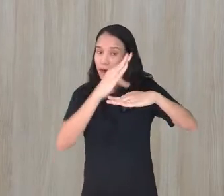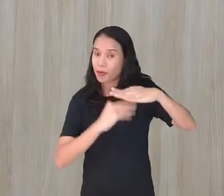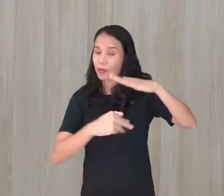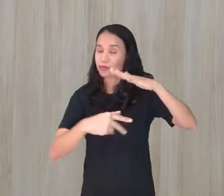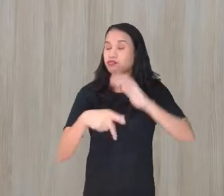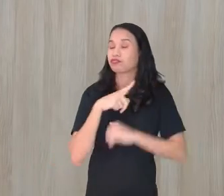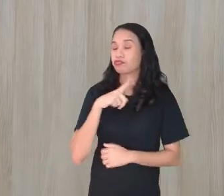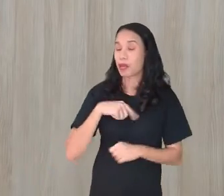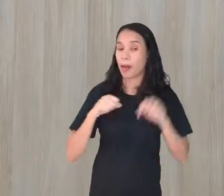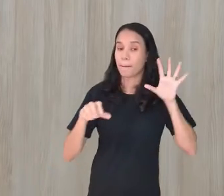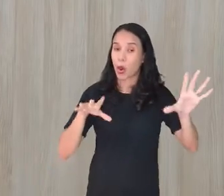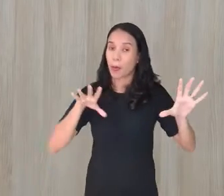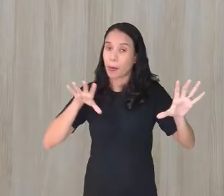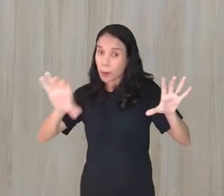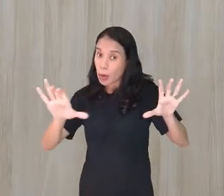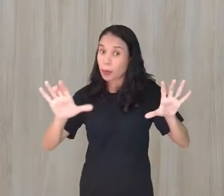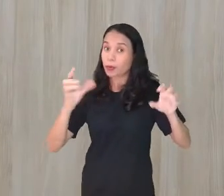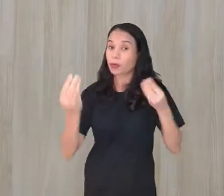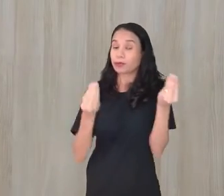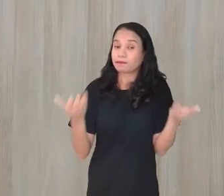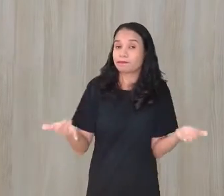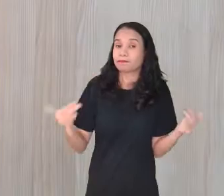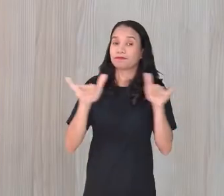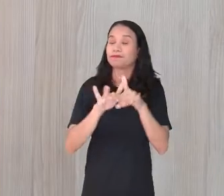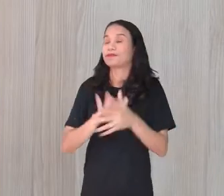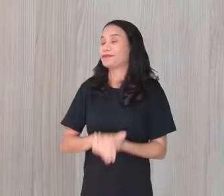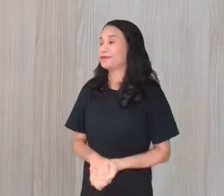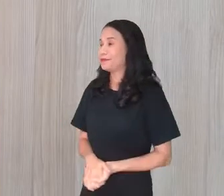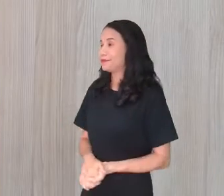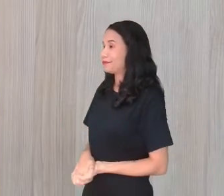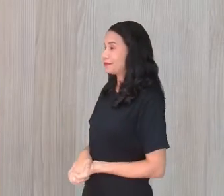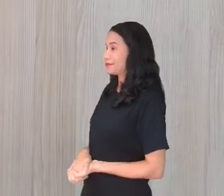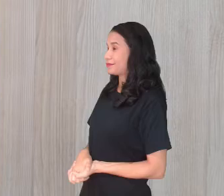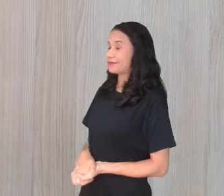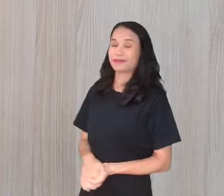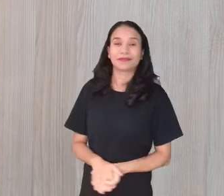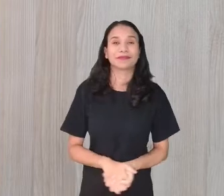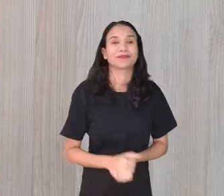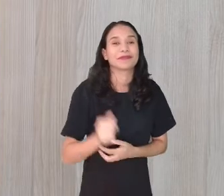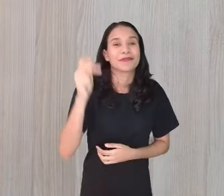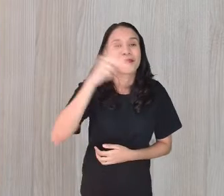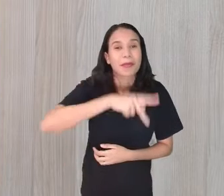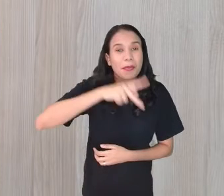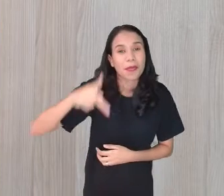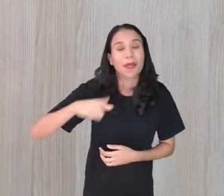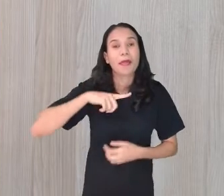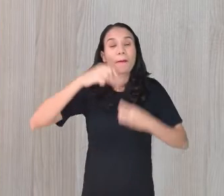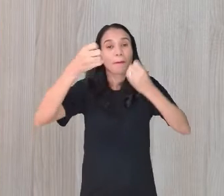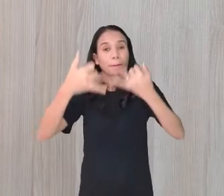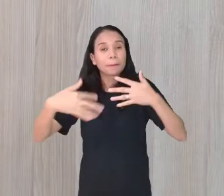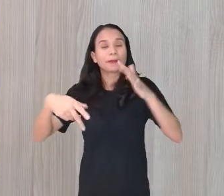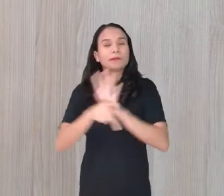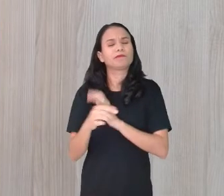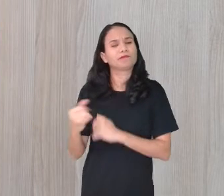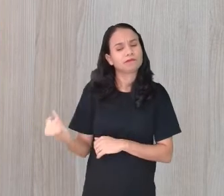e impróprias e também das frações equivalentes? Pedro, falar da importância, né, de quando você está